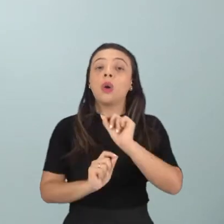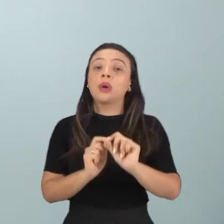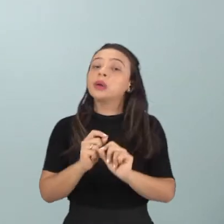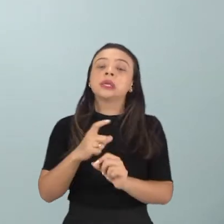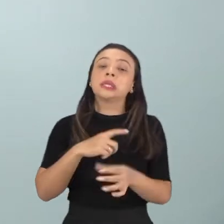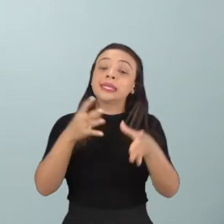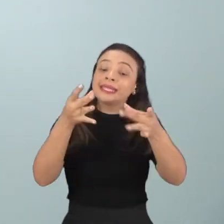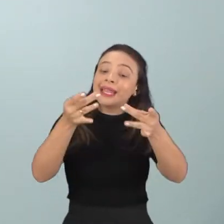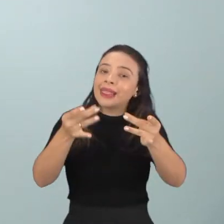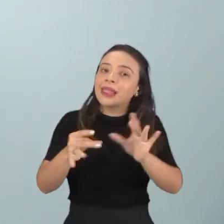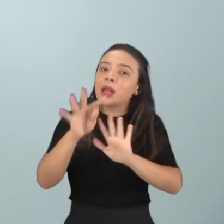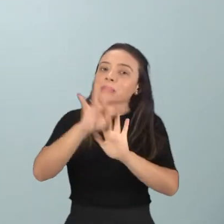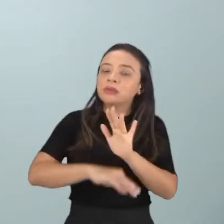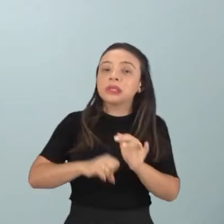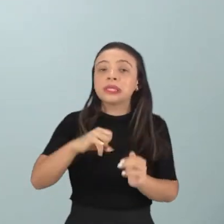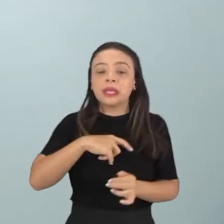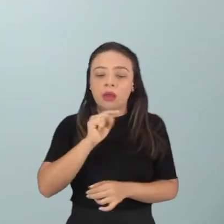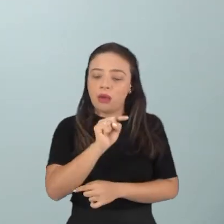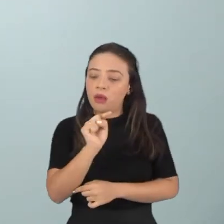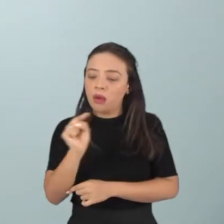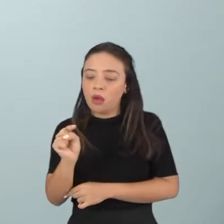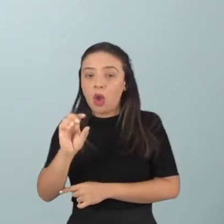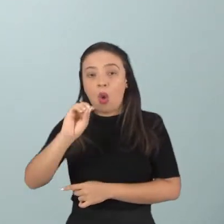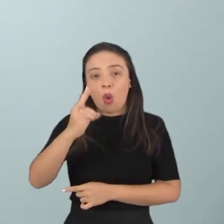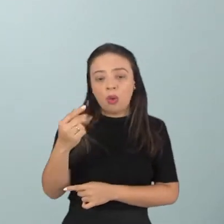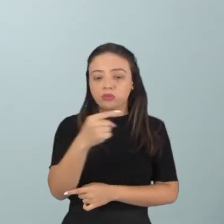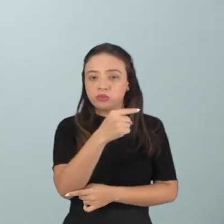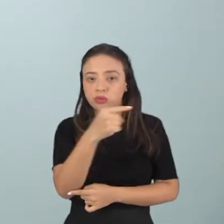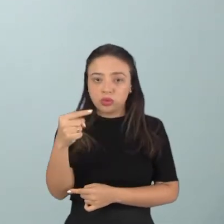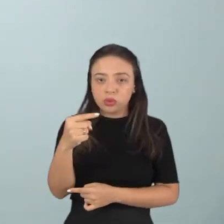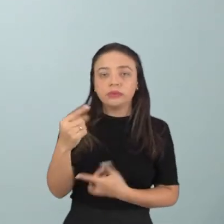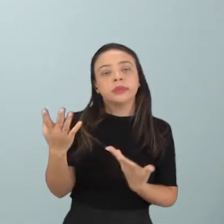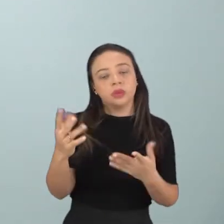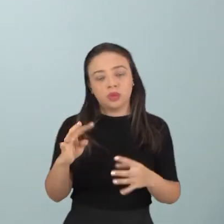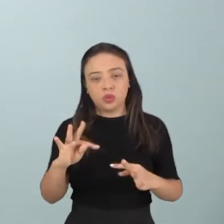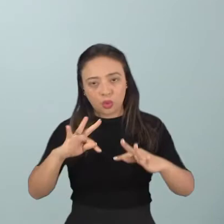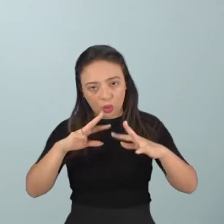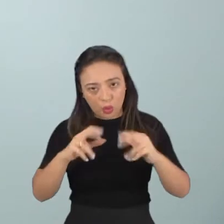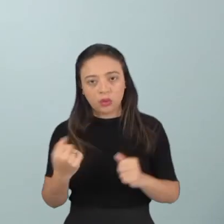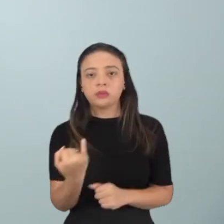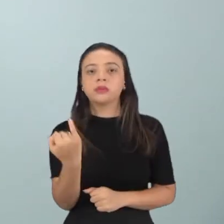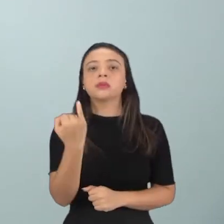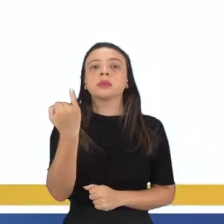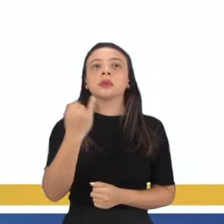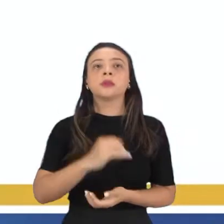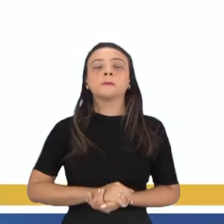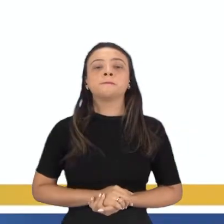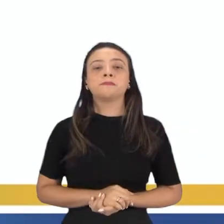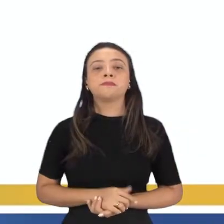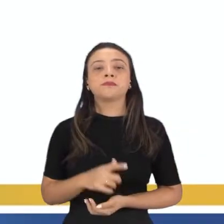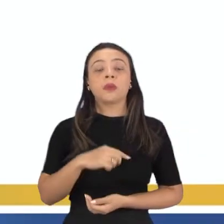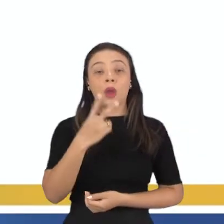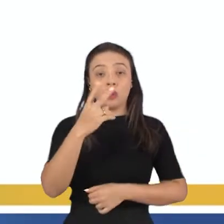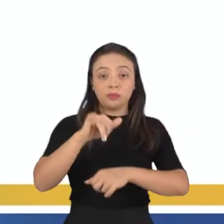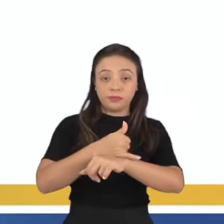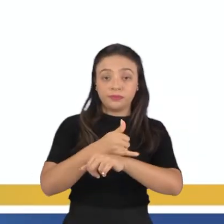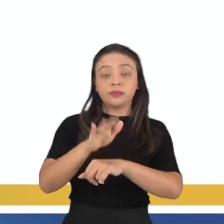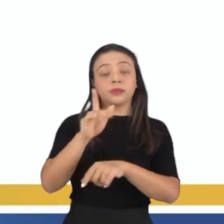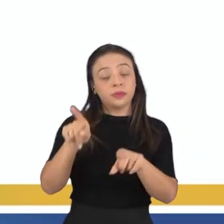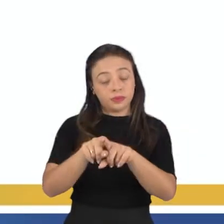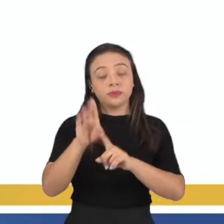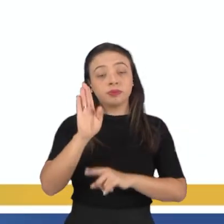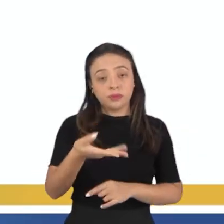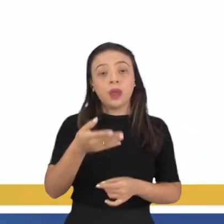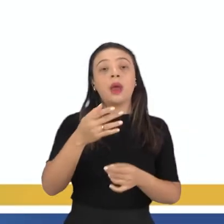aqueles detalhes do texto se tem... Item travessão tudo isso é importante agora vamos para as duas técnicas também que a gente